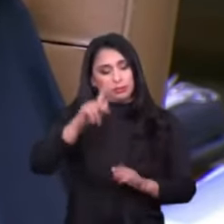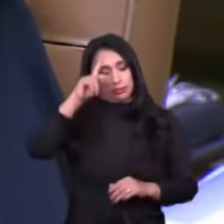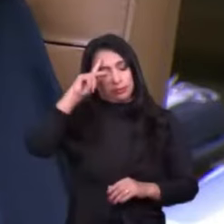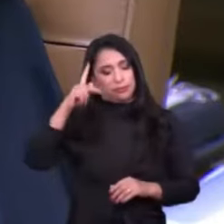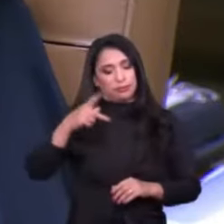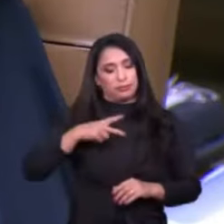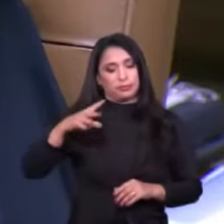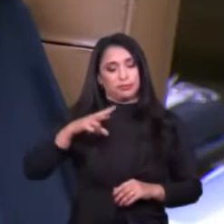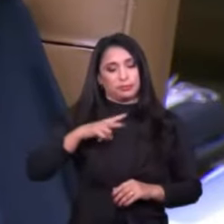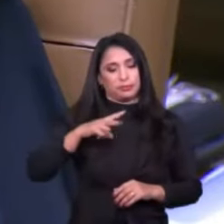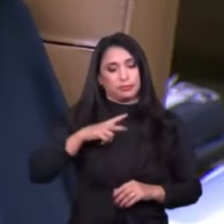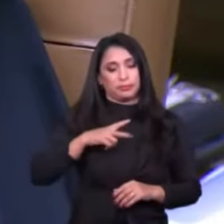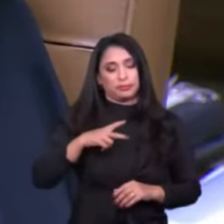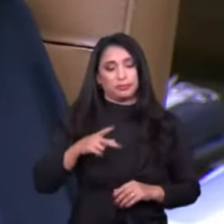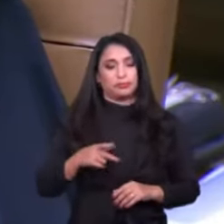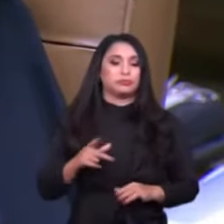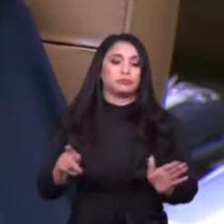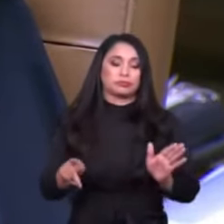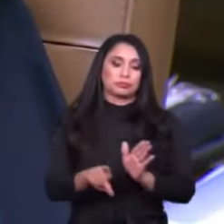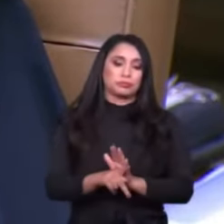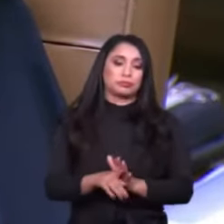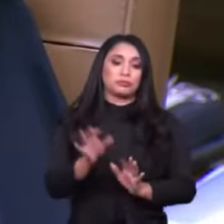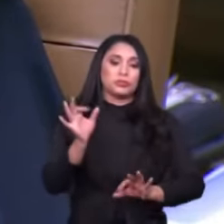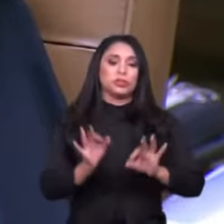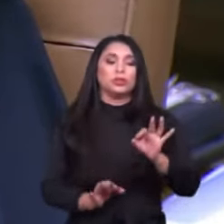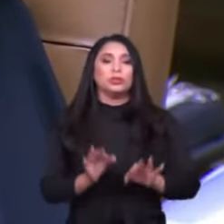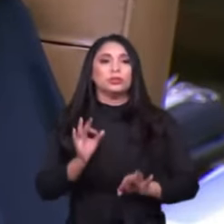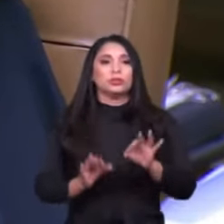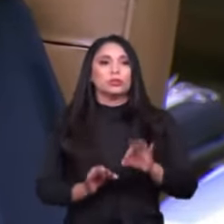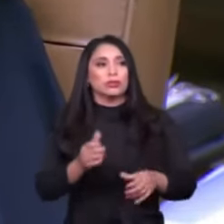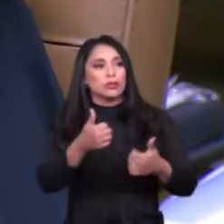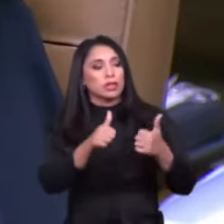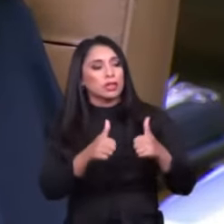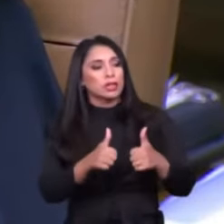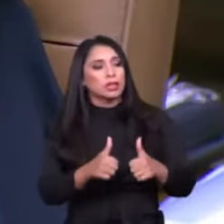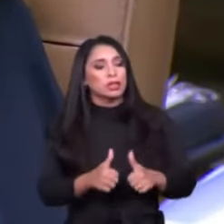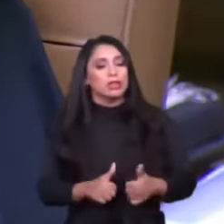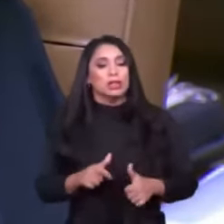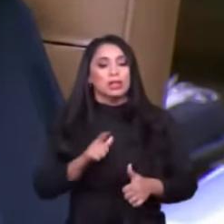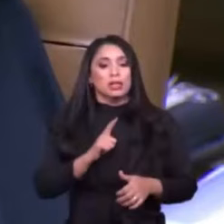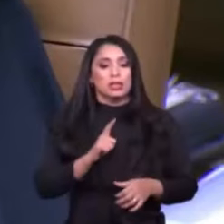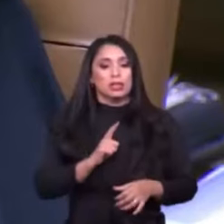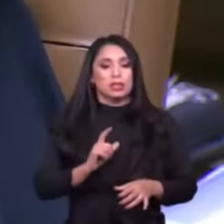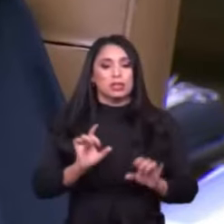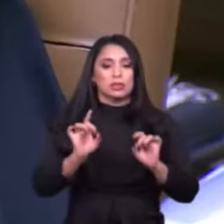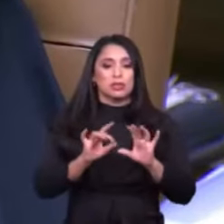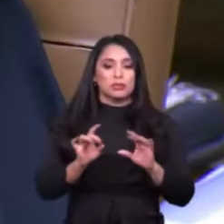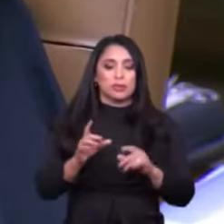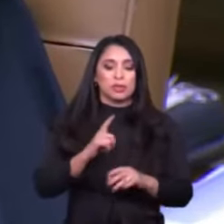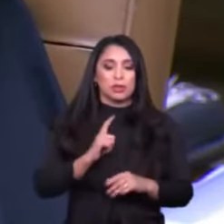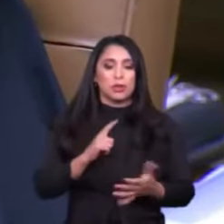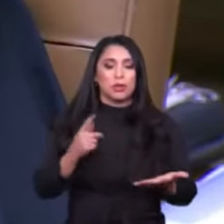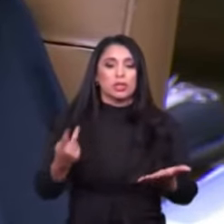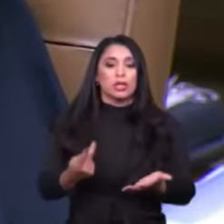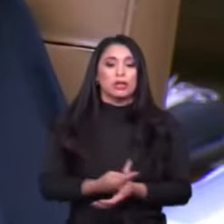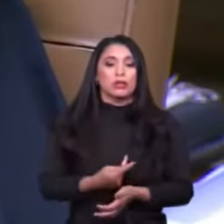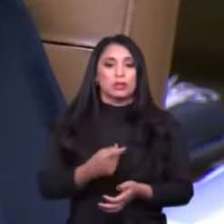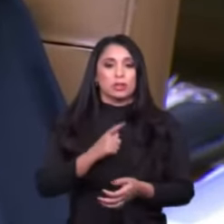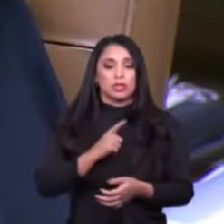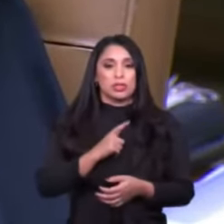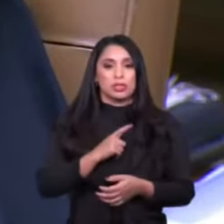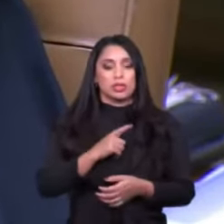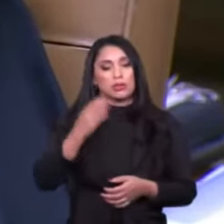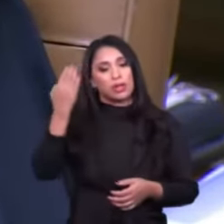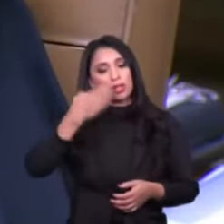própria atividade judicante. Caberá ao judiciário verificar, diante das circunstâncias, peculiaridades, matizes do caso concreto, à luz das